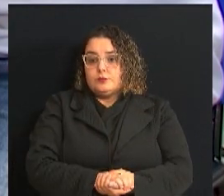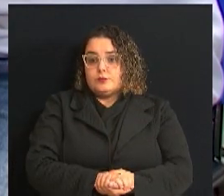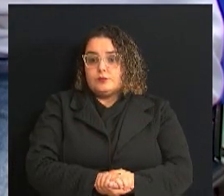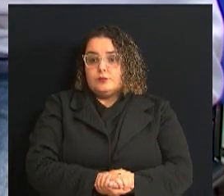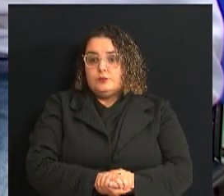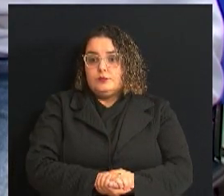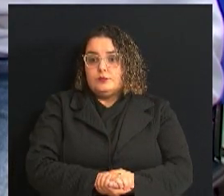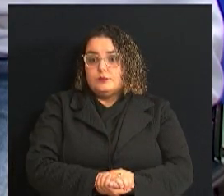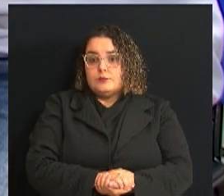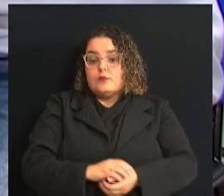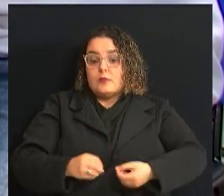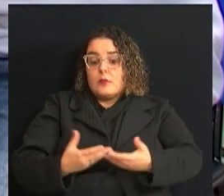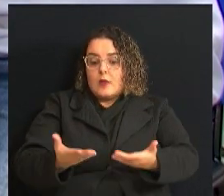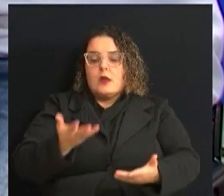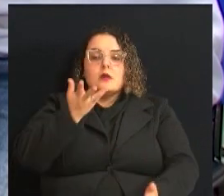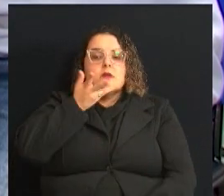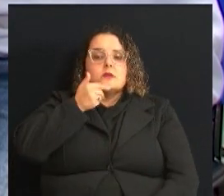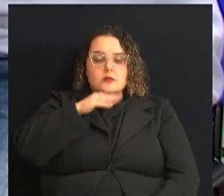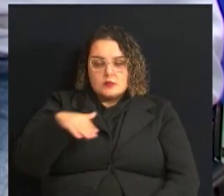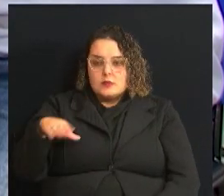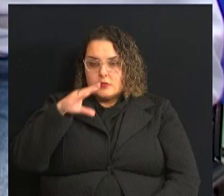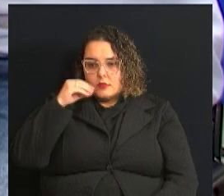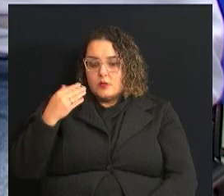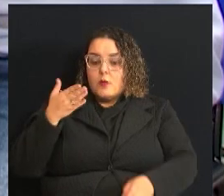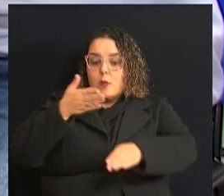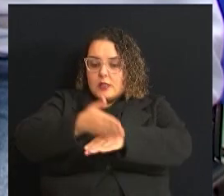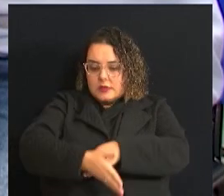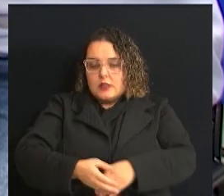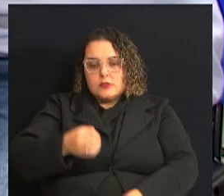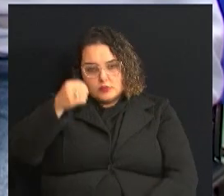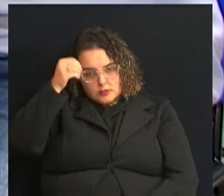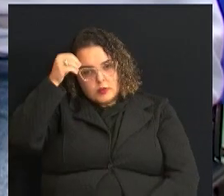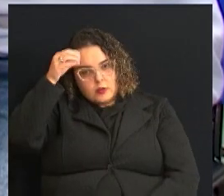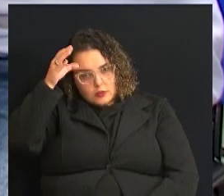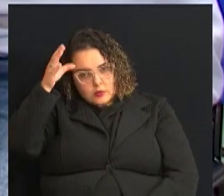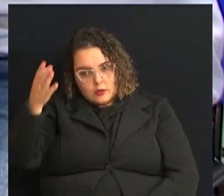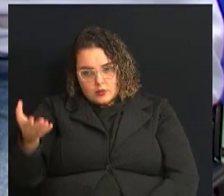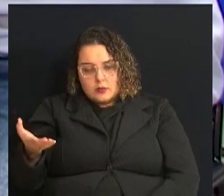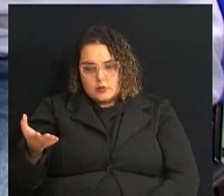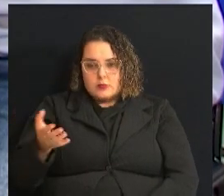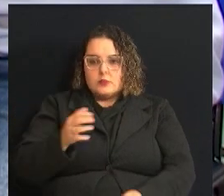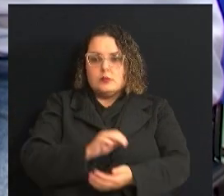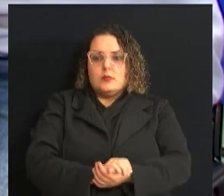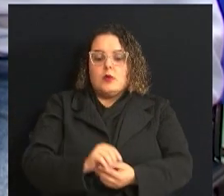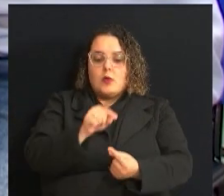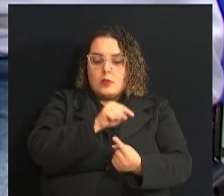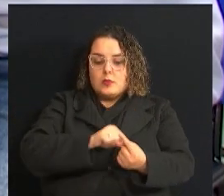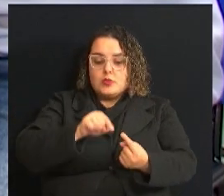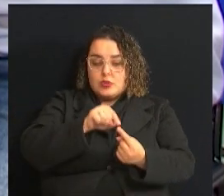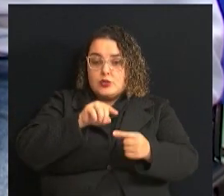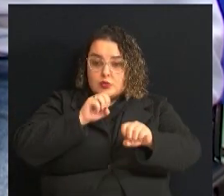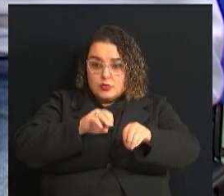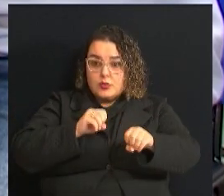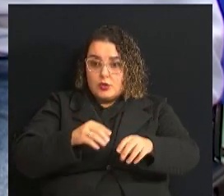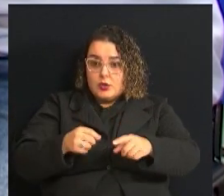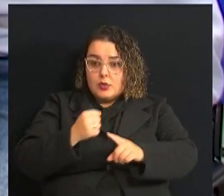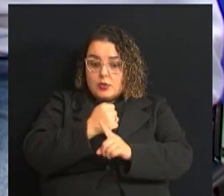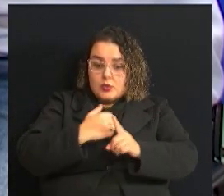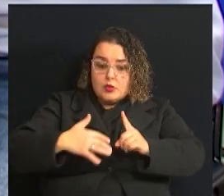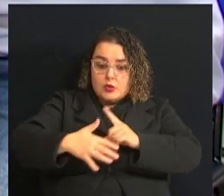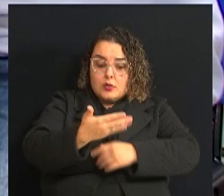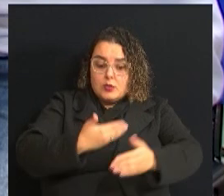proporcionar para as crianças acesso ao conhecimento, mas também o objetivo da educação é a socialização e a formação